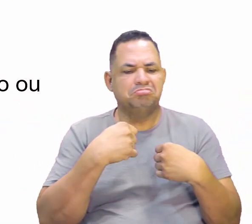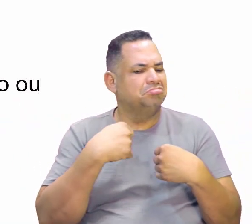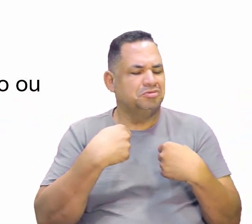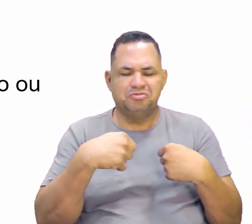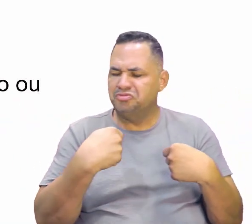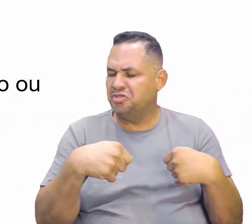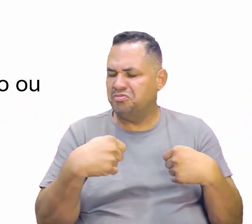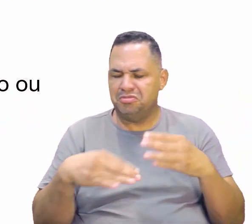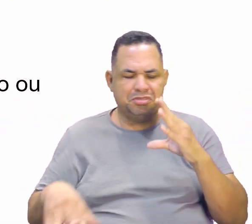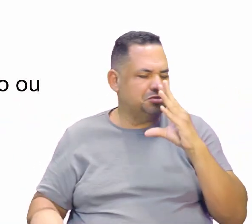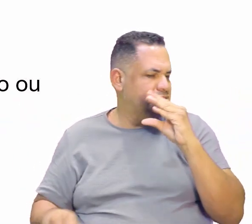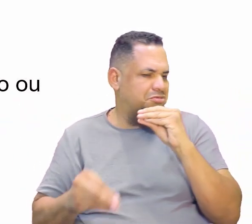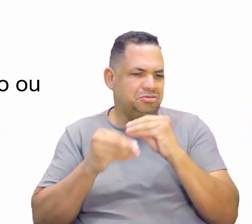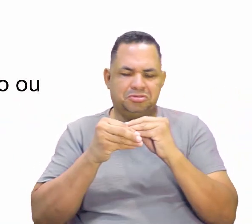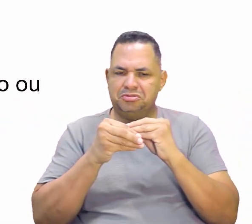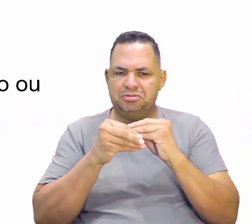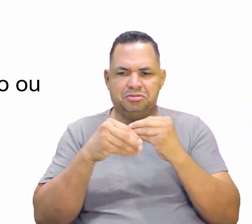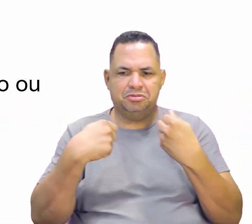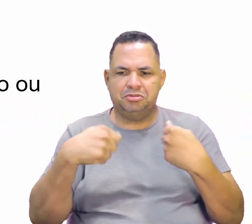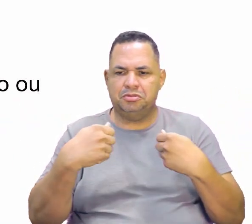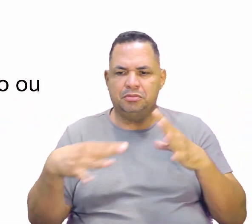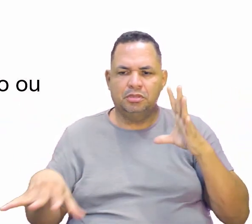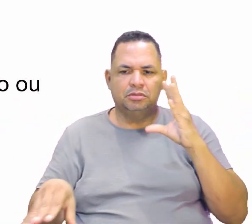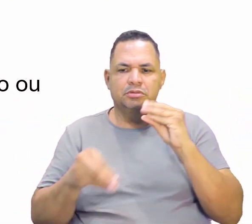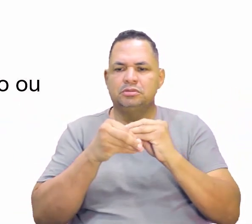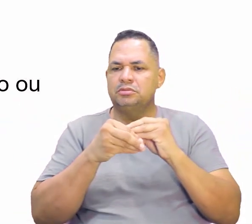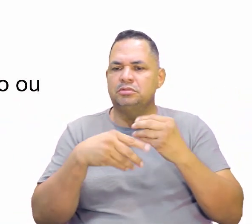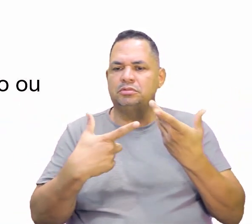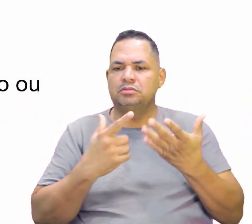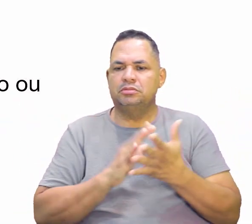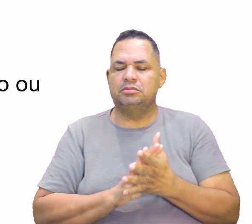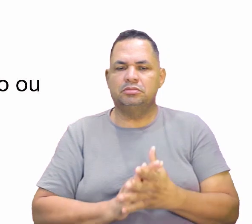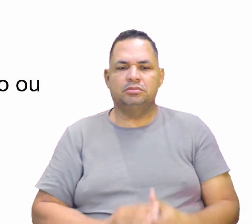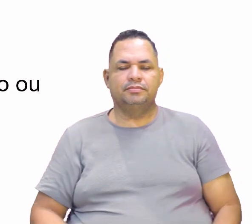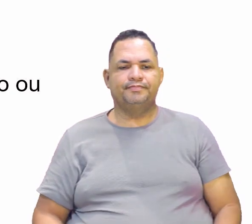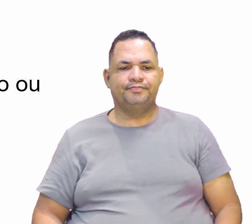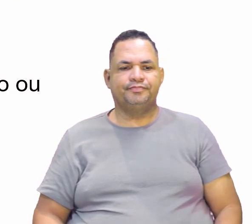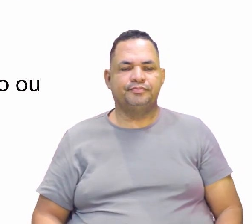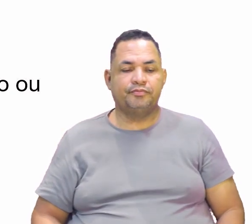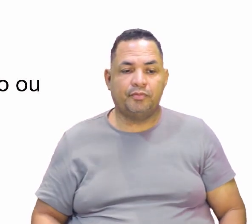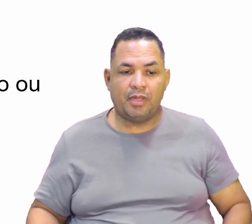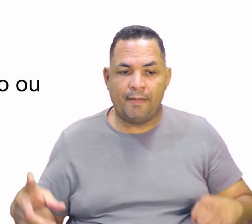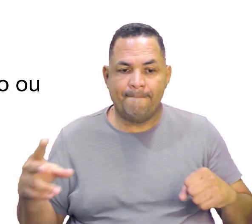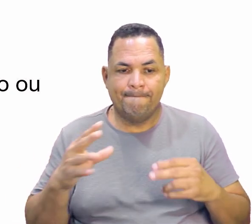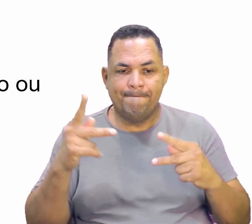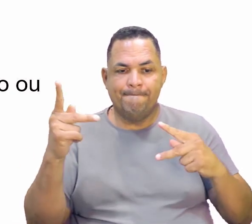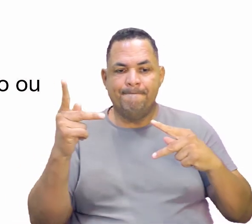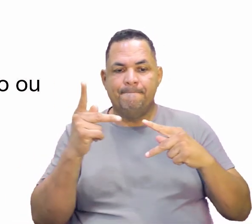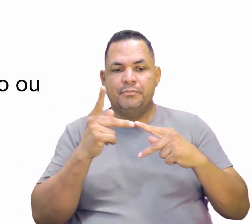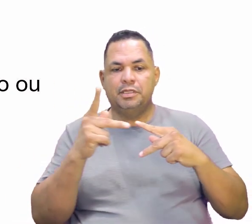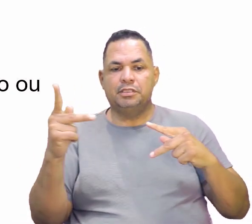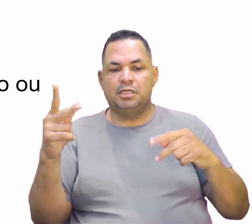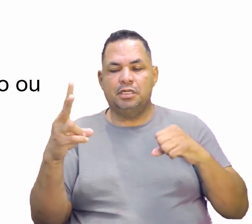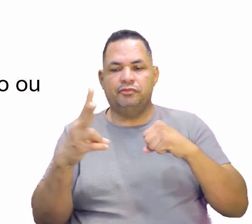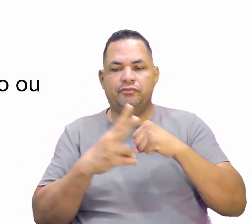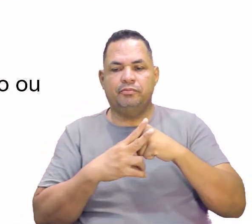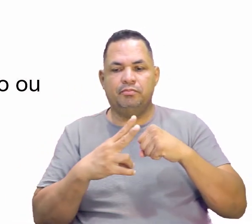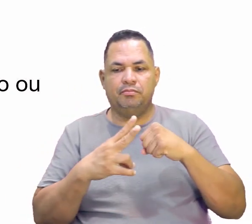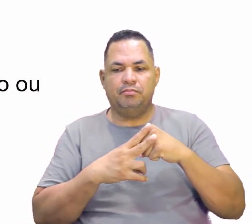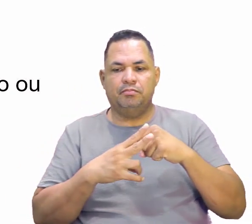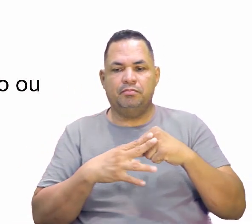a informação. Exato, predicado verbal, né? Exatamente, indicando a ação. Tanto comprar,